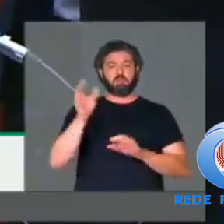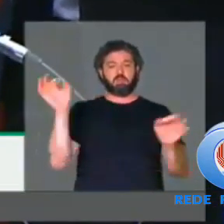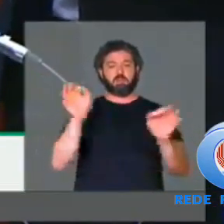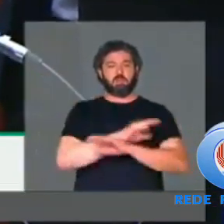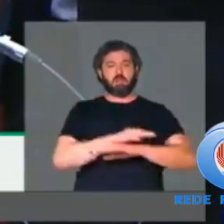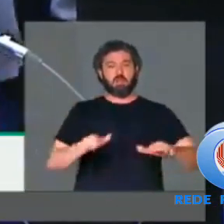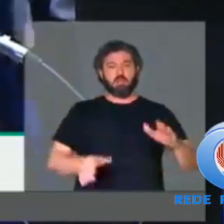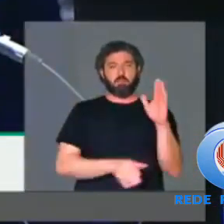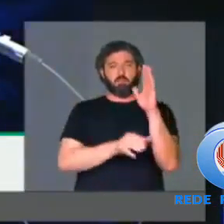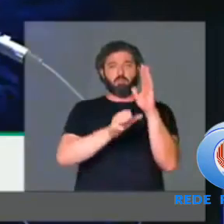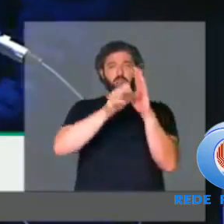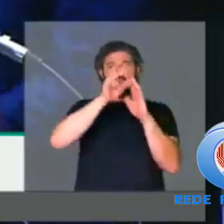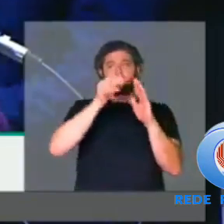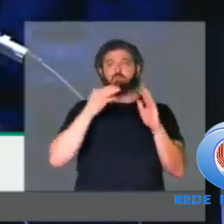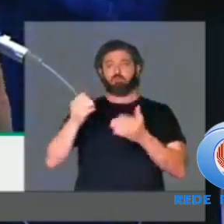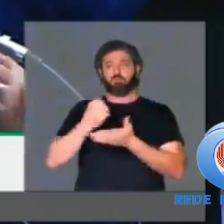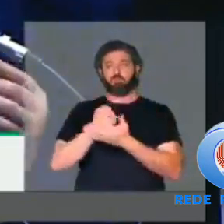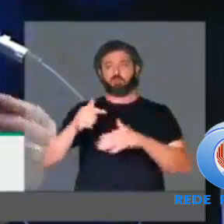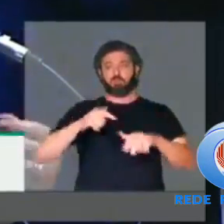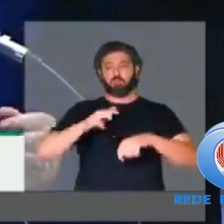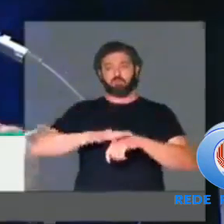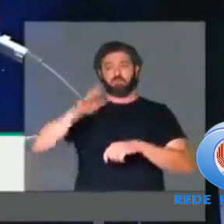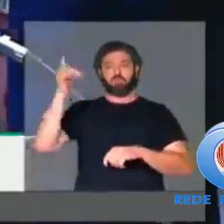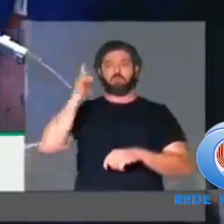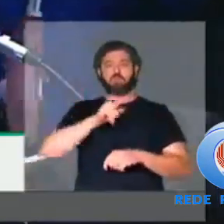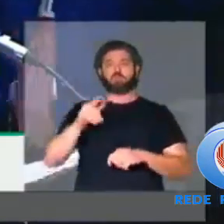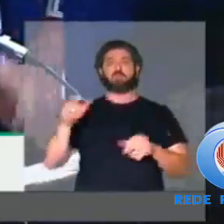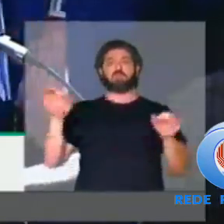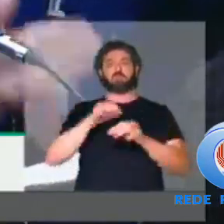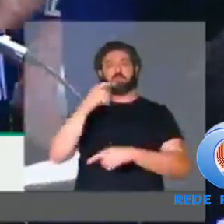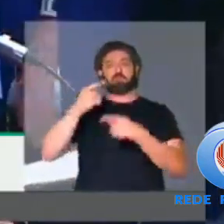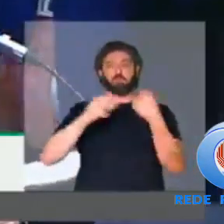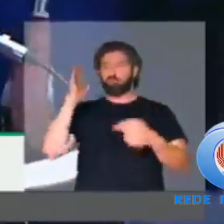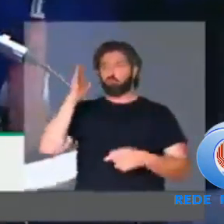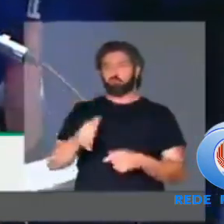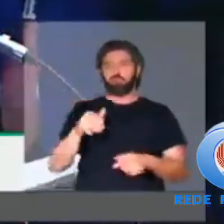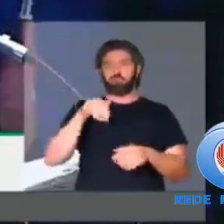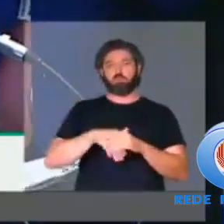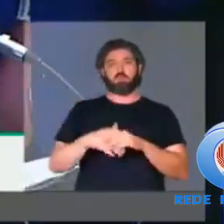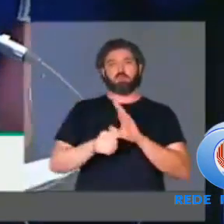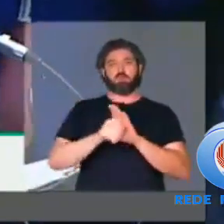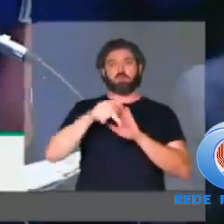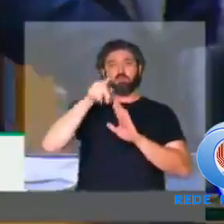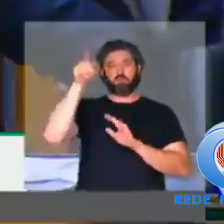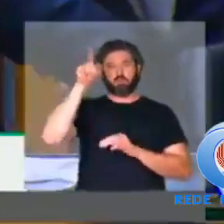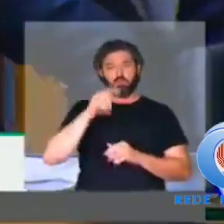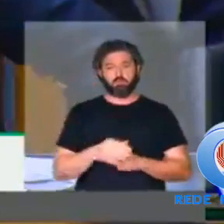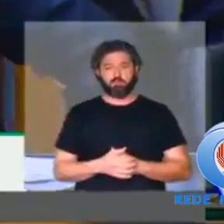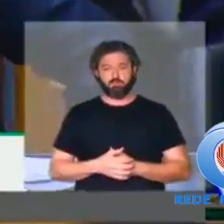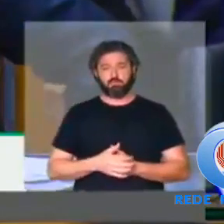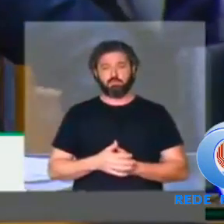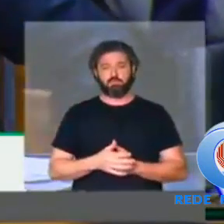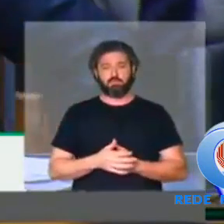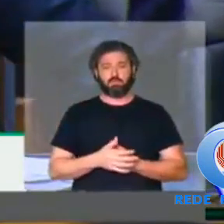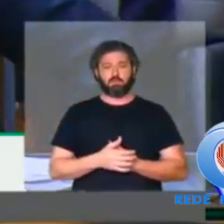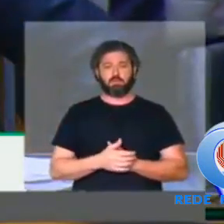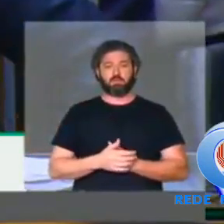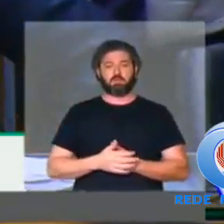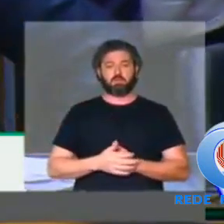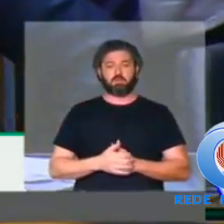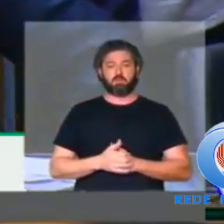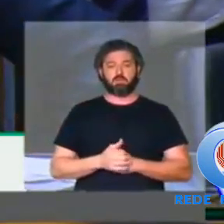fim da burocracia, por mais empregos, para que a gente acabe a discussão e vote a medida provisória. Cidadania. Orienta sim.